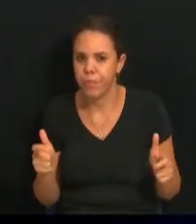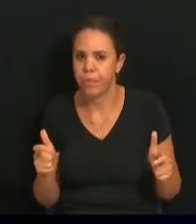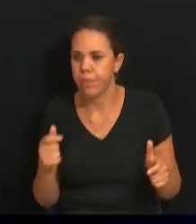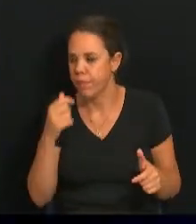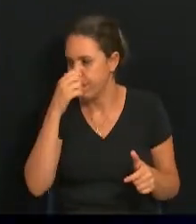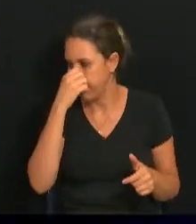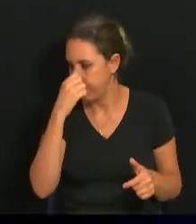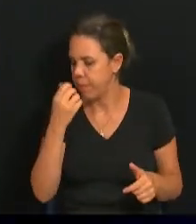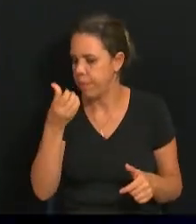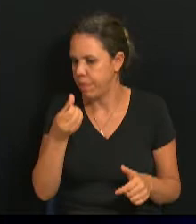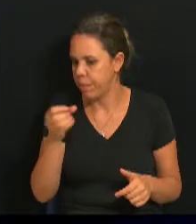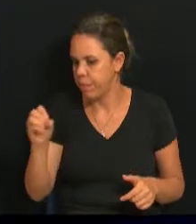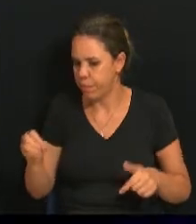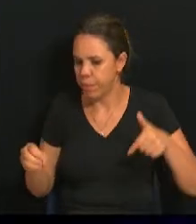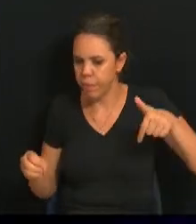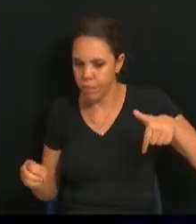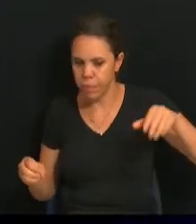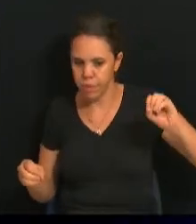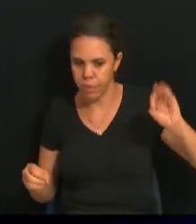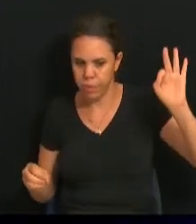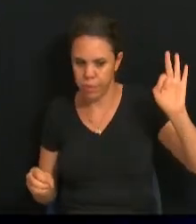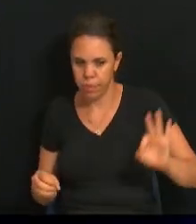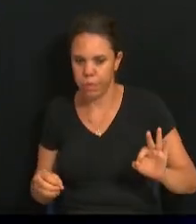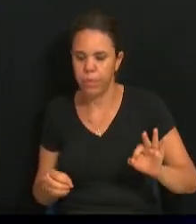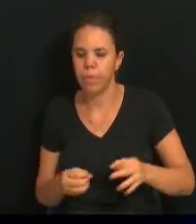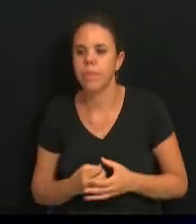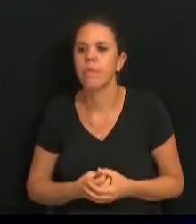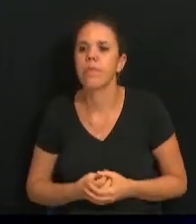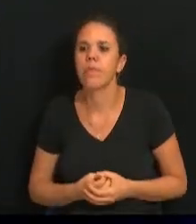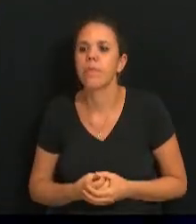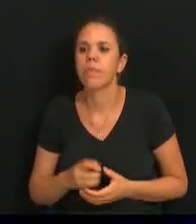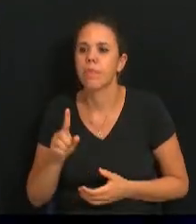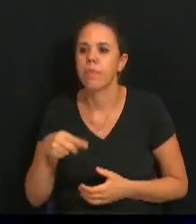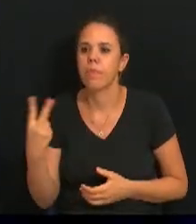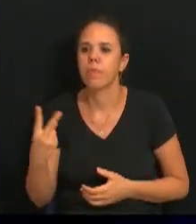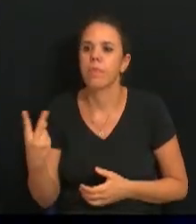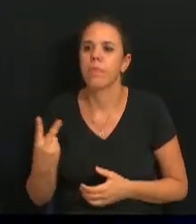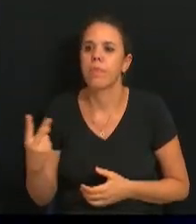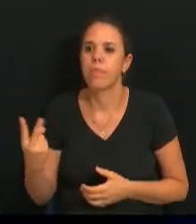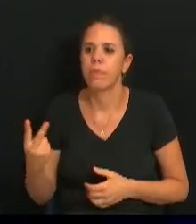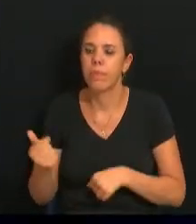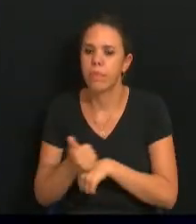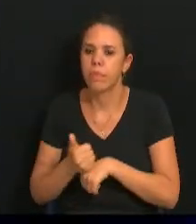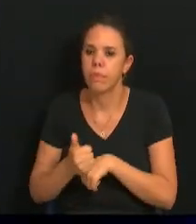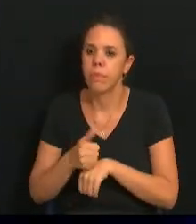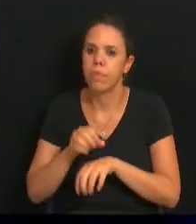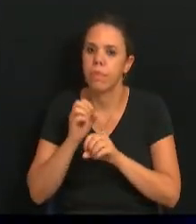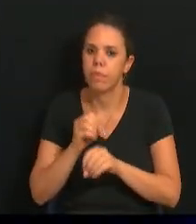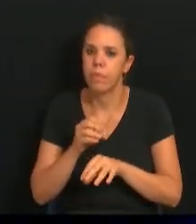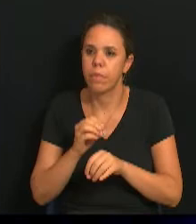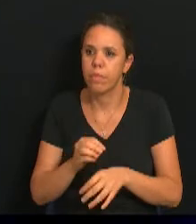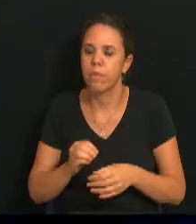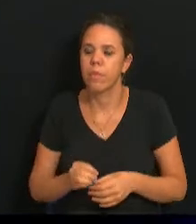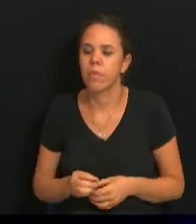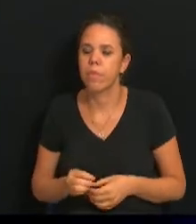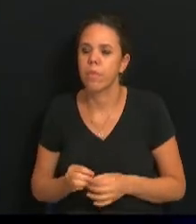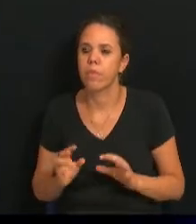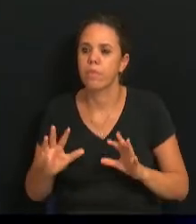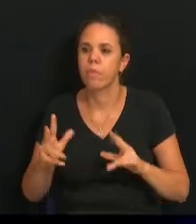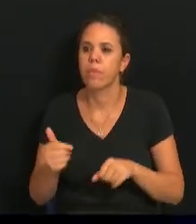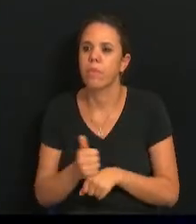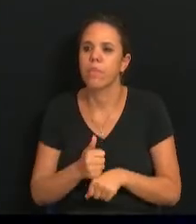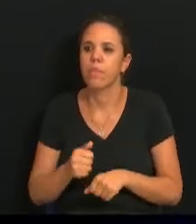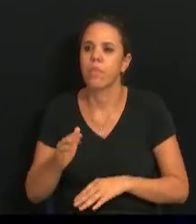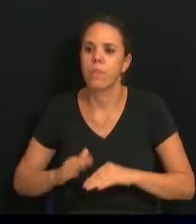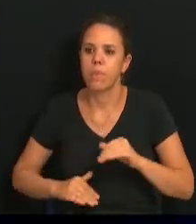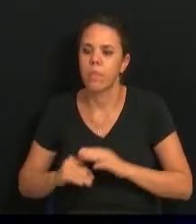de 60% para 70%, para que seja valorizado os profissionais da educação, né, todos os profissionais